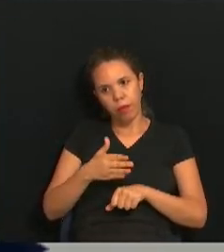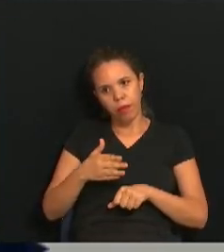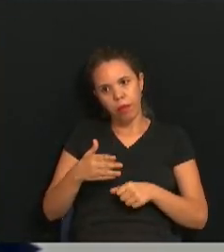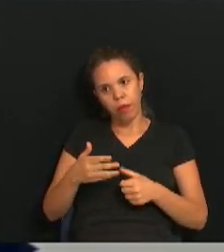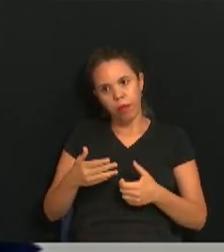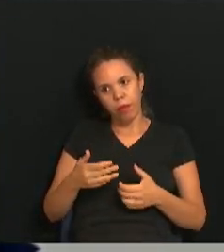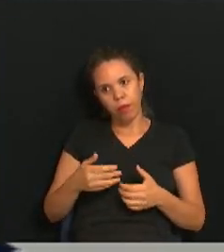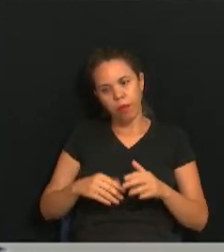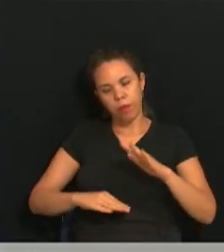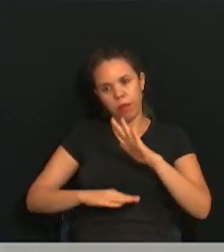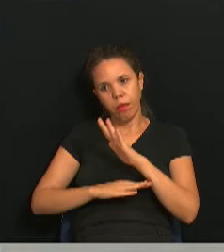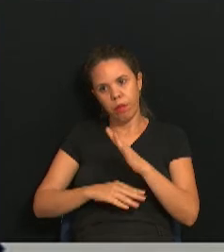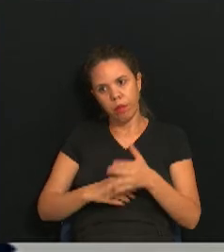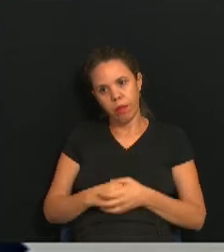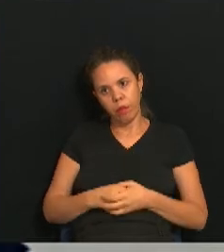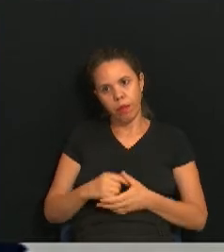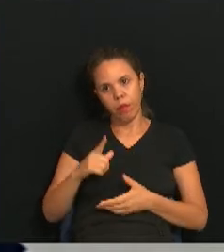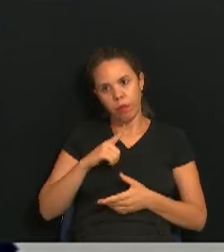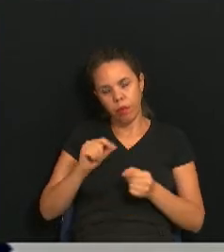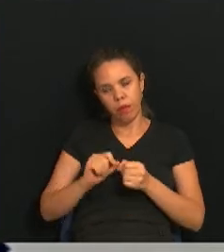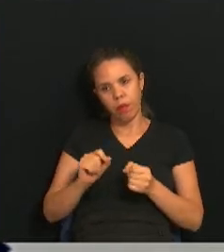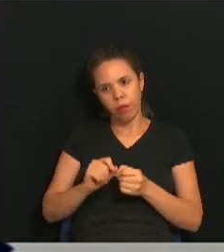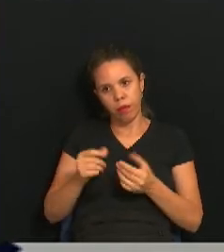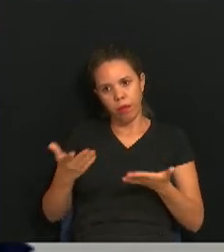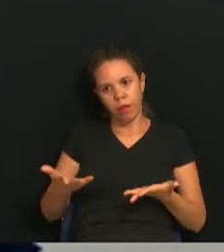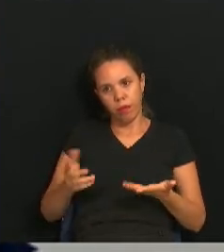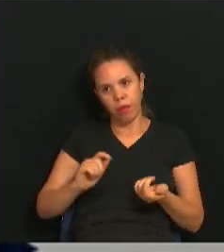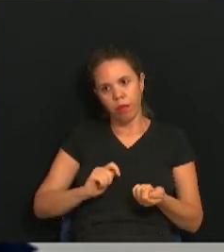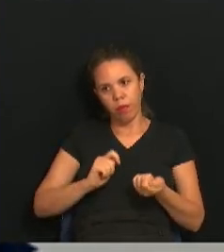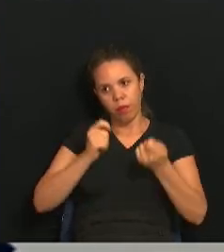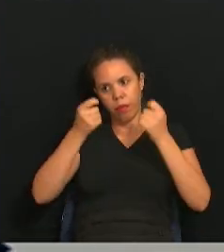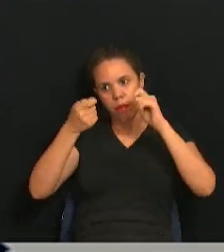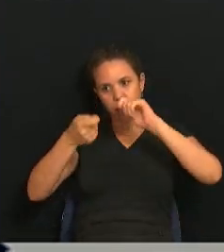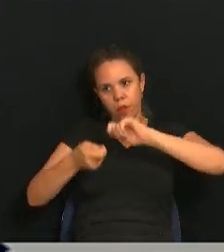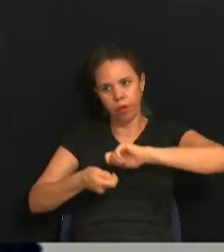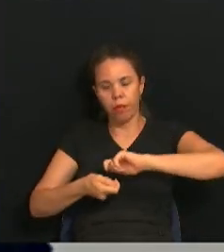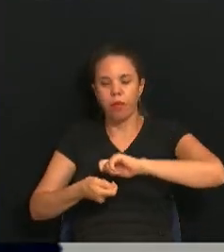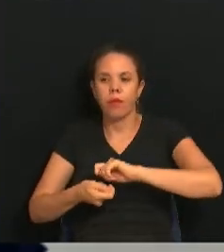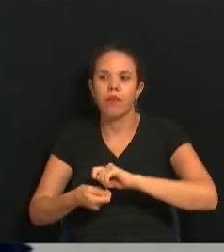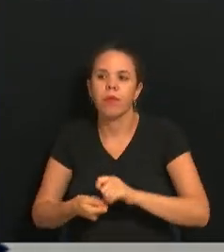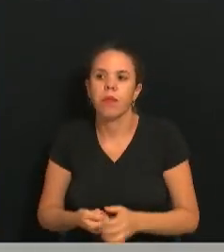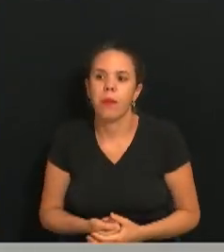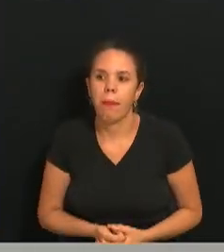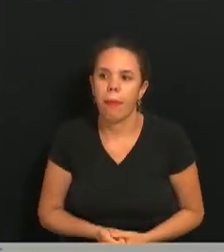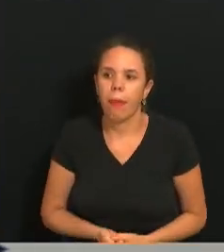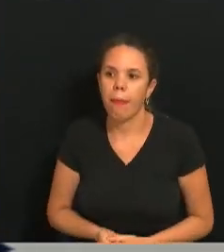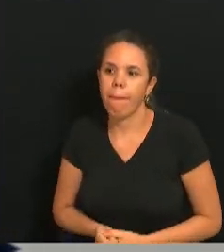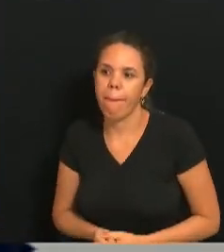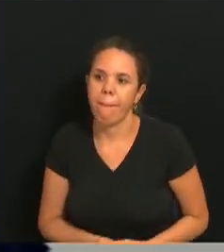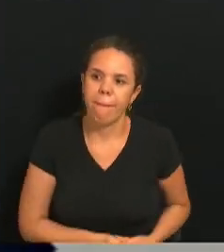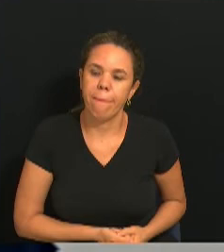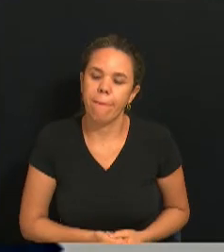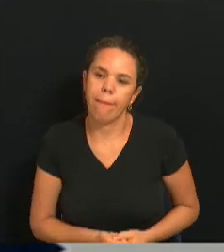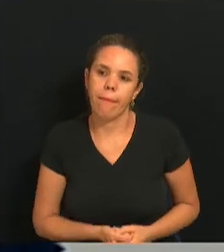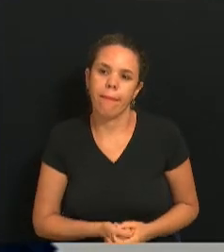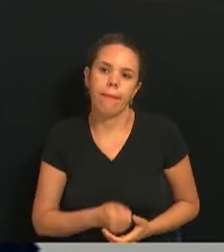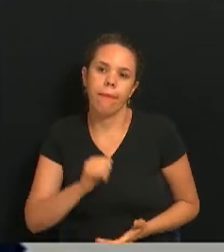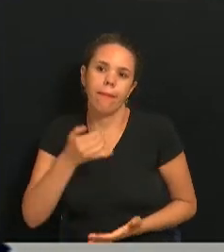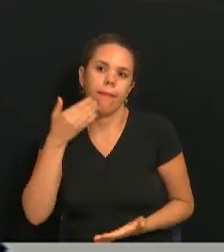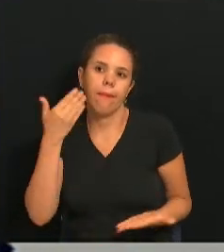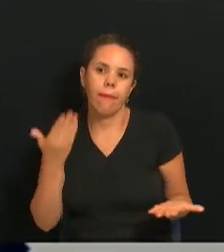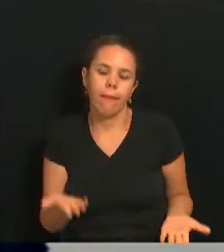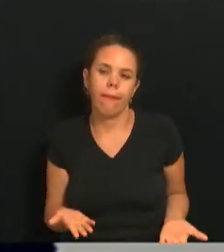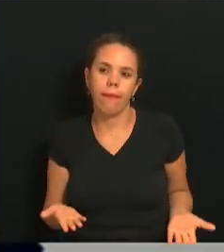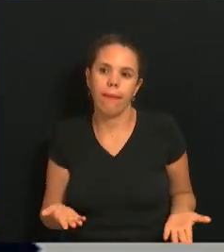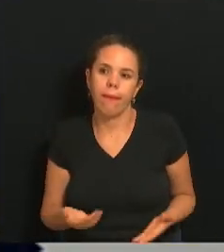Casa Legislativa. Nós teremos que fazer ali algumas adequações, o Executivo faz algumas adequações, coloca apreciação dos